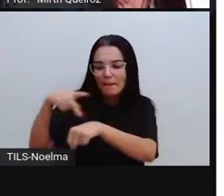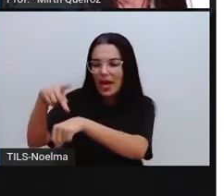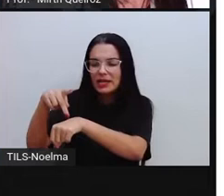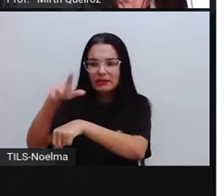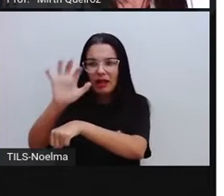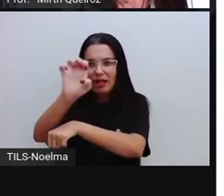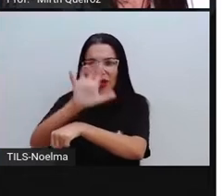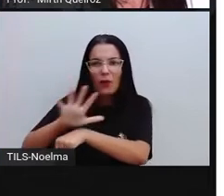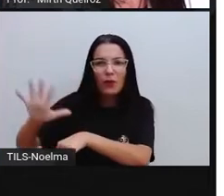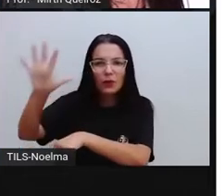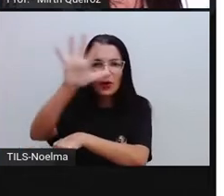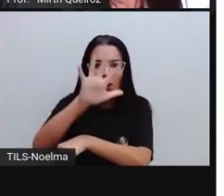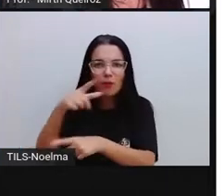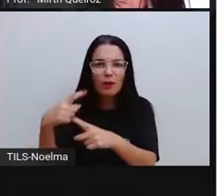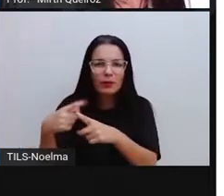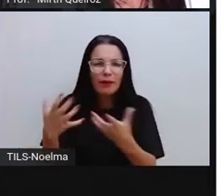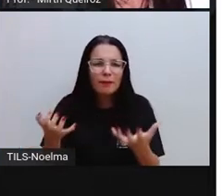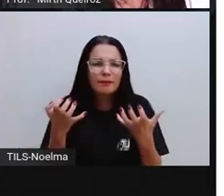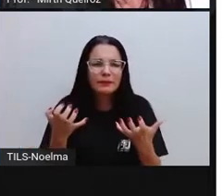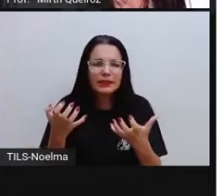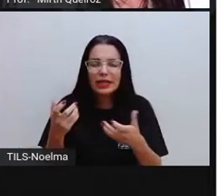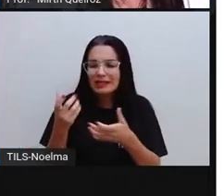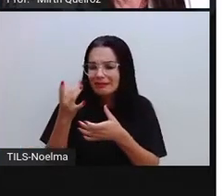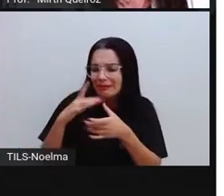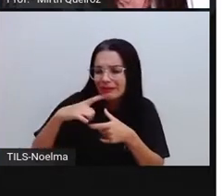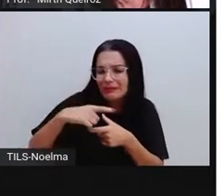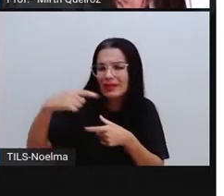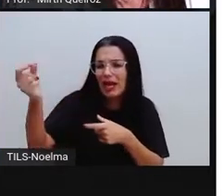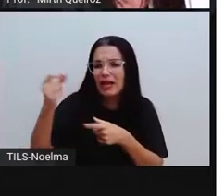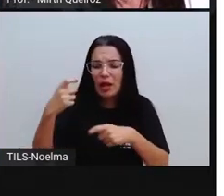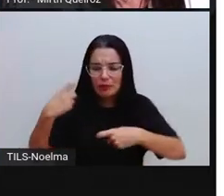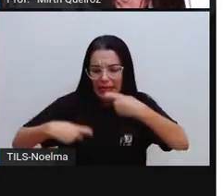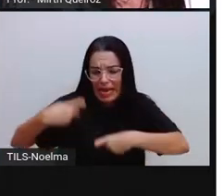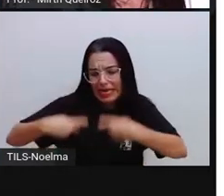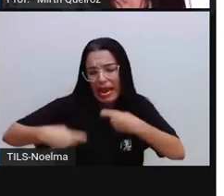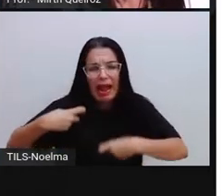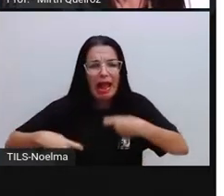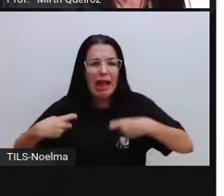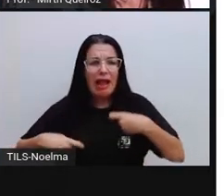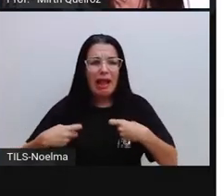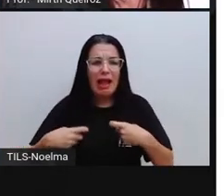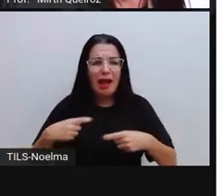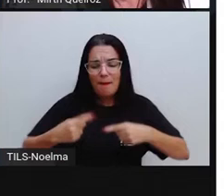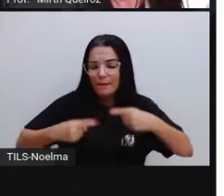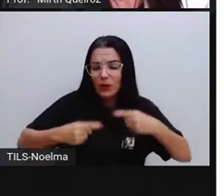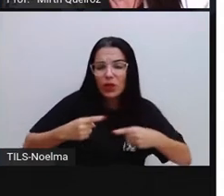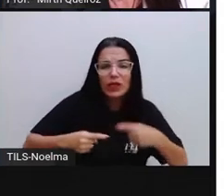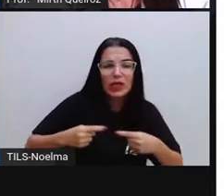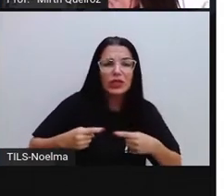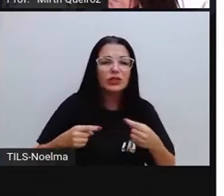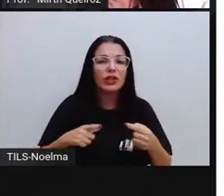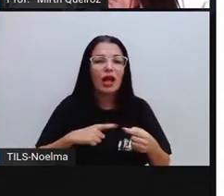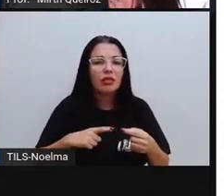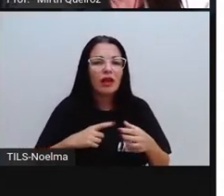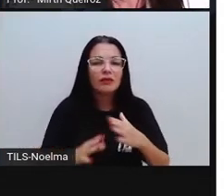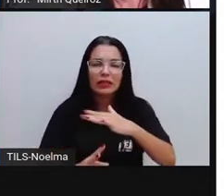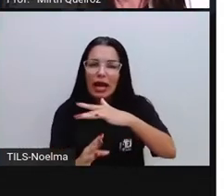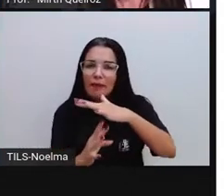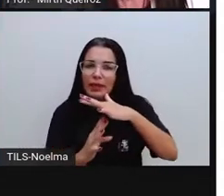Mundial, ou então de perseguições autoritárias que aconteciam aí em seus países. Como eu disse para vocês,